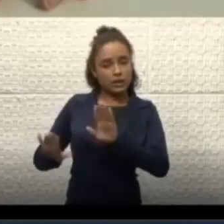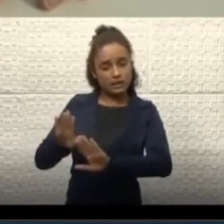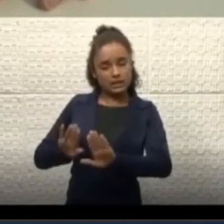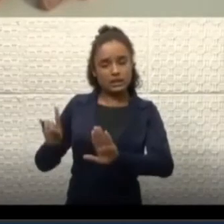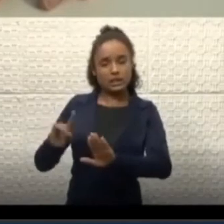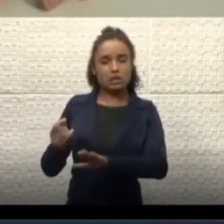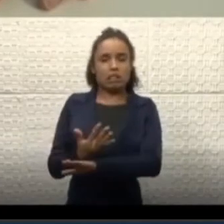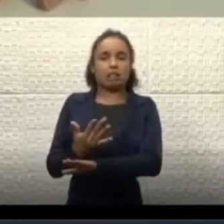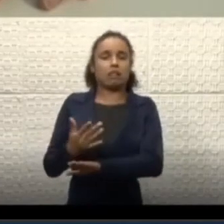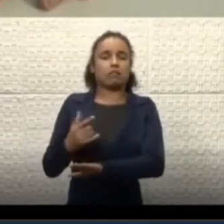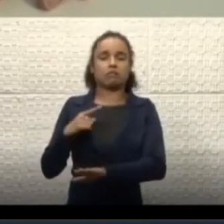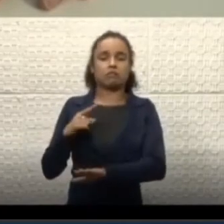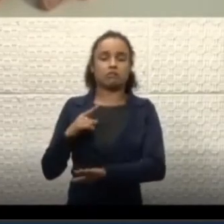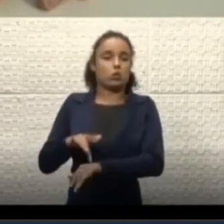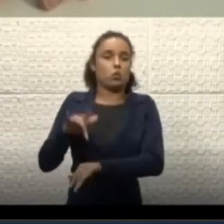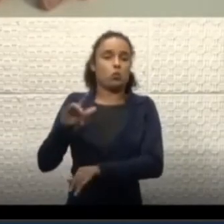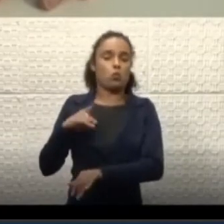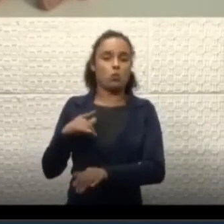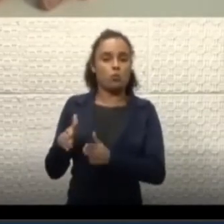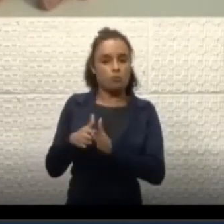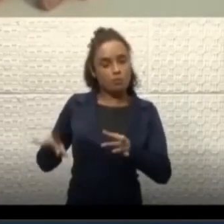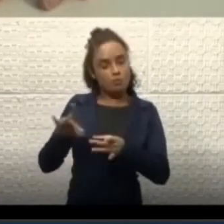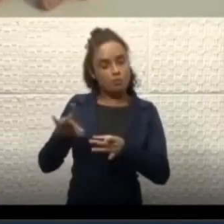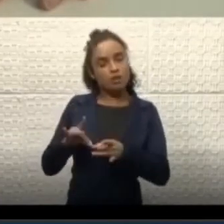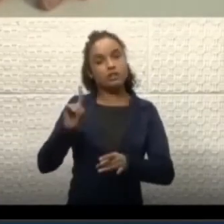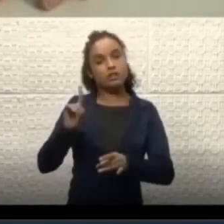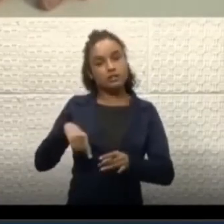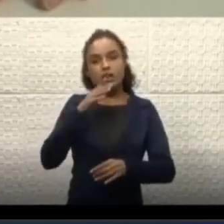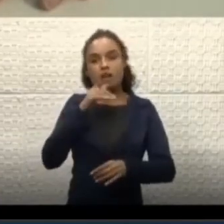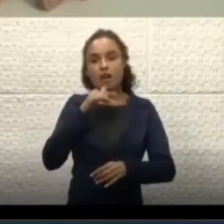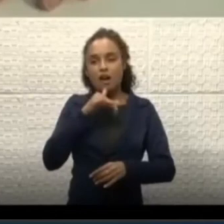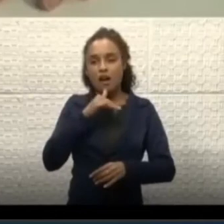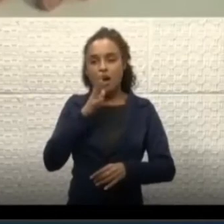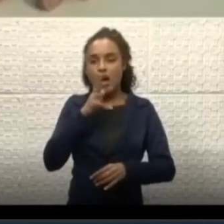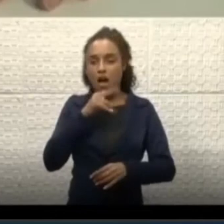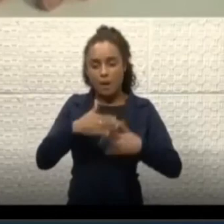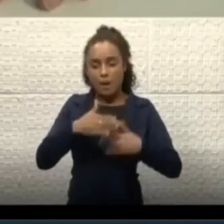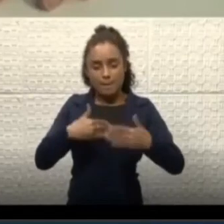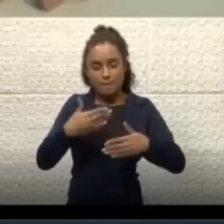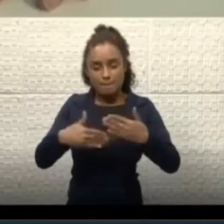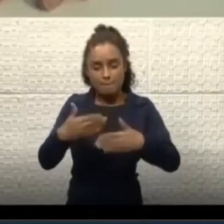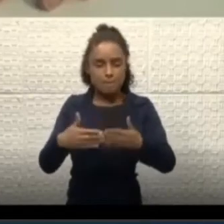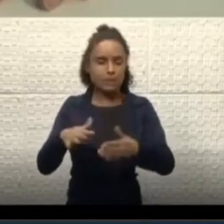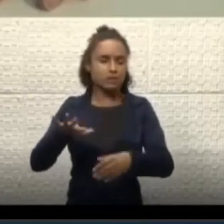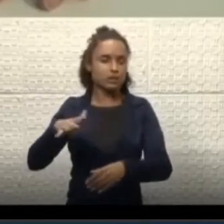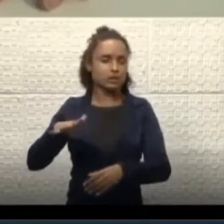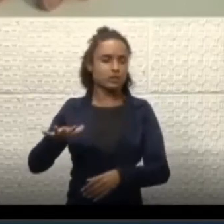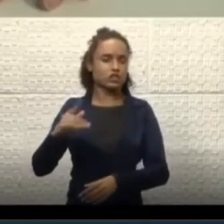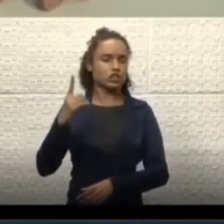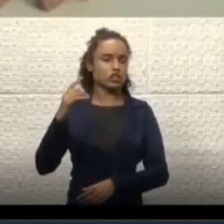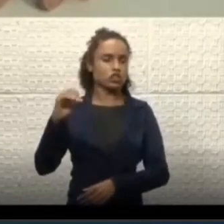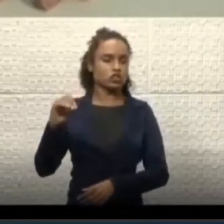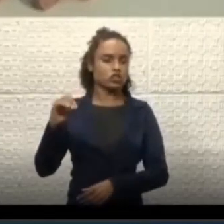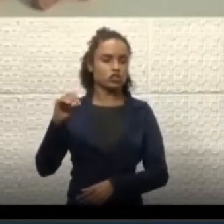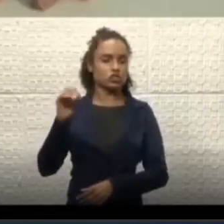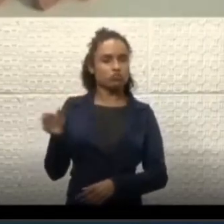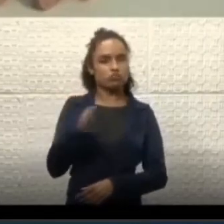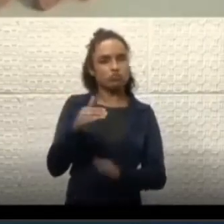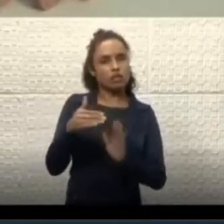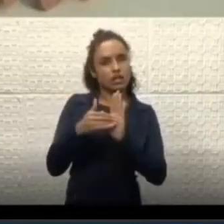Percebam que é um procedimento demorado. Tá? O procedimento todo para diluição deu aproximadamente 10 a